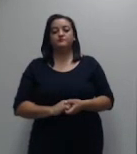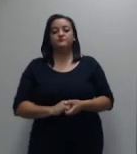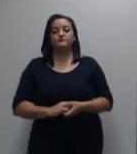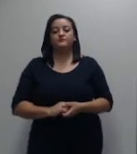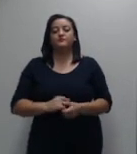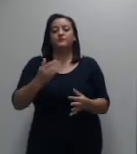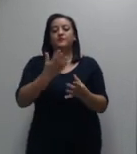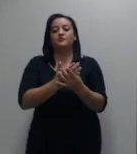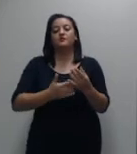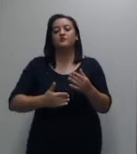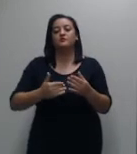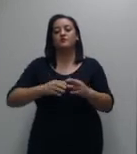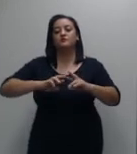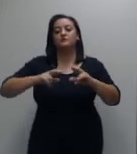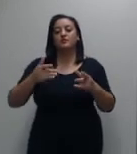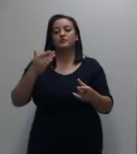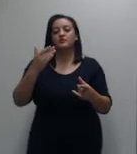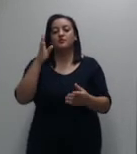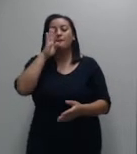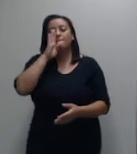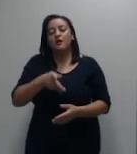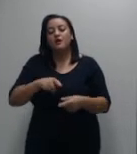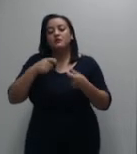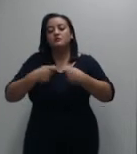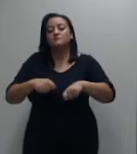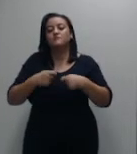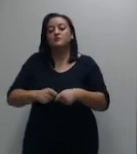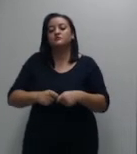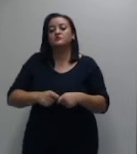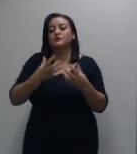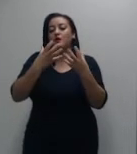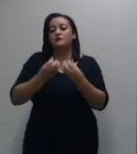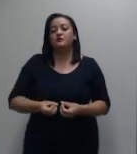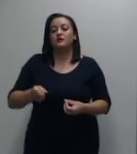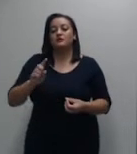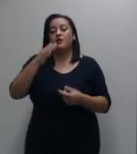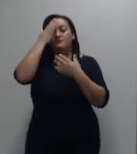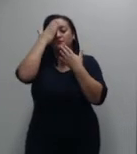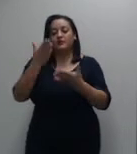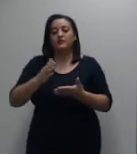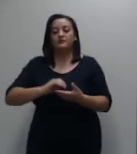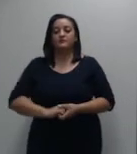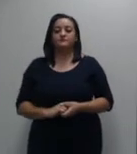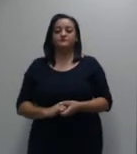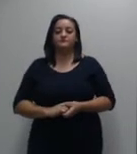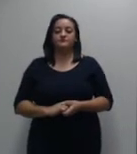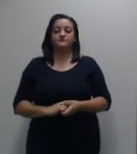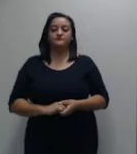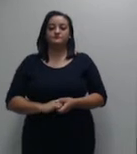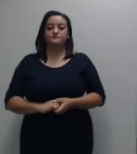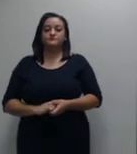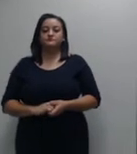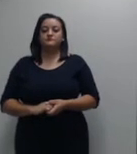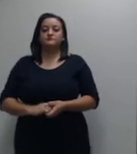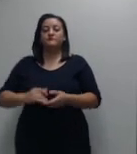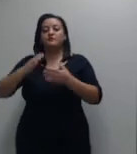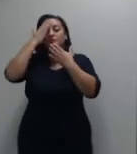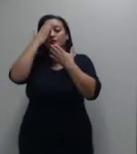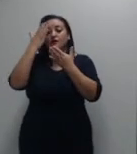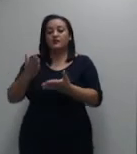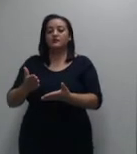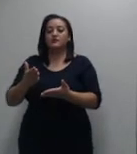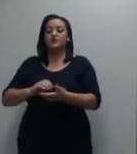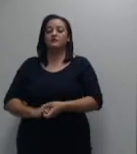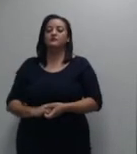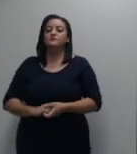embargos de divergência no mérito devem ser desprovido Muito obrigado e agradeço a